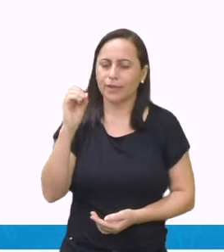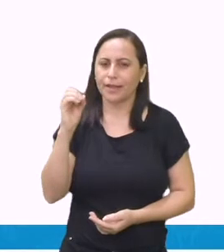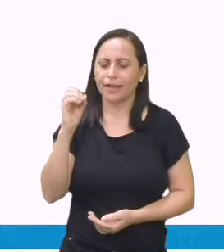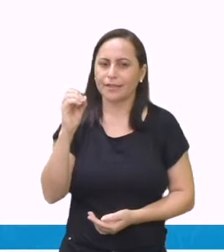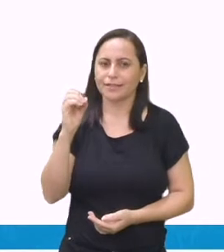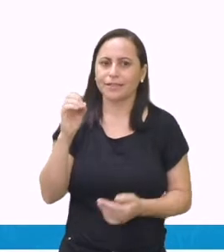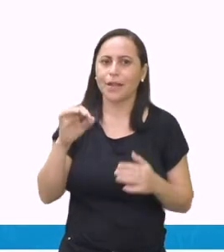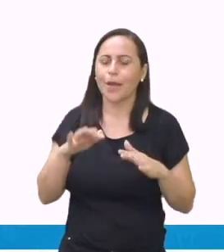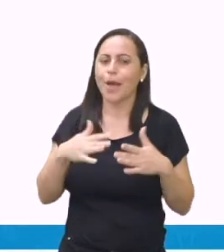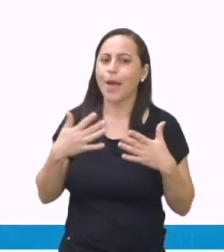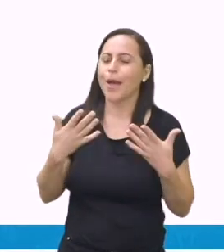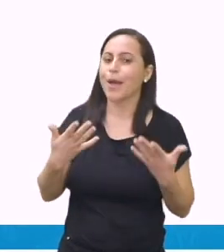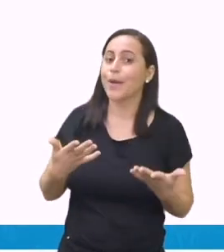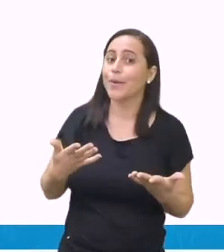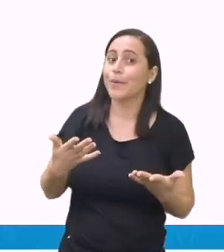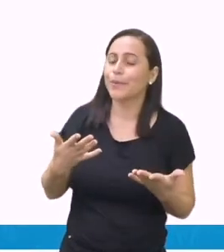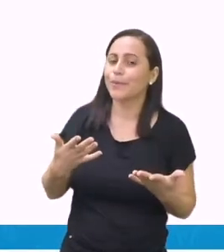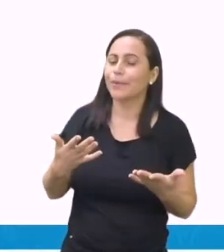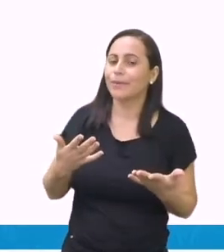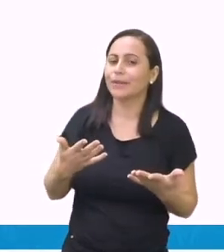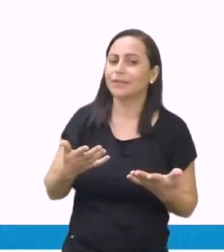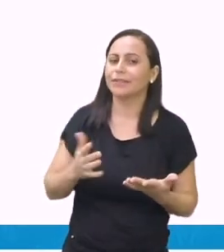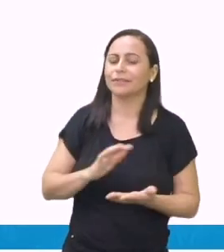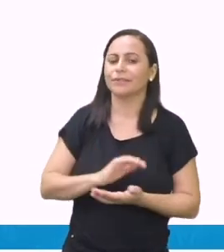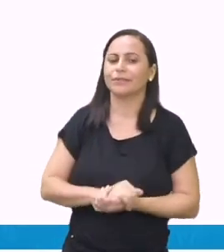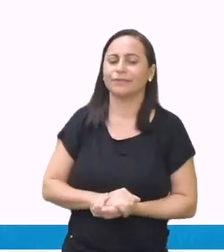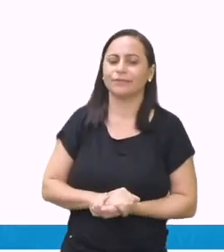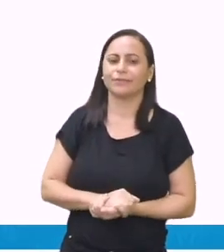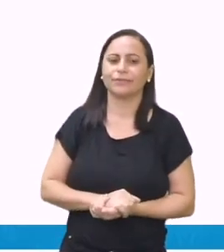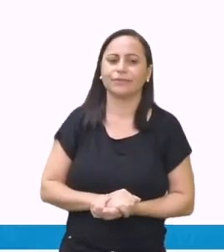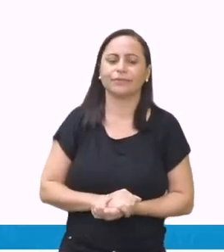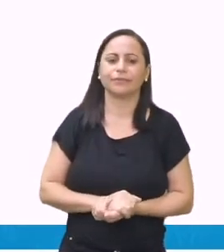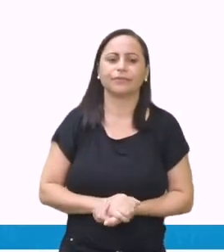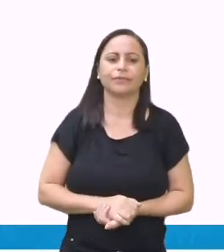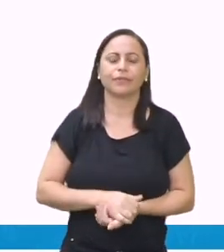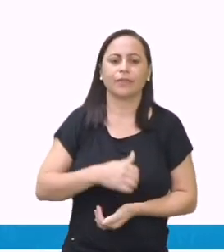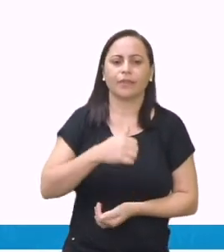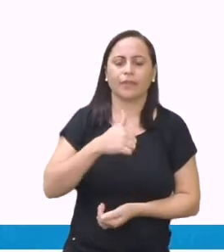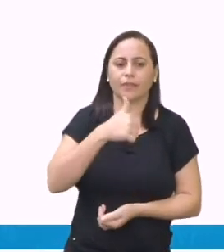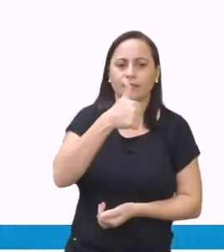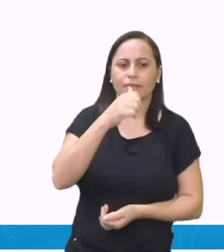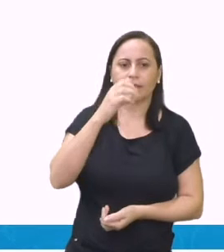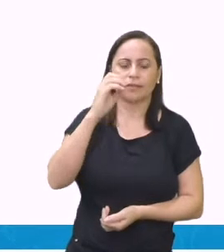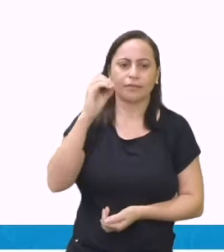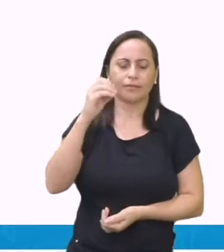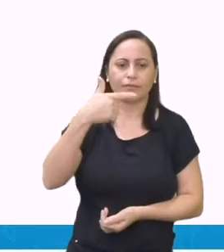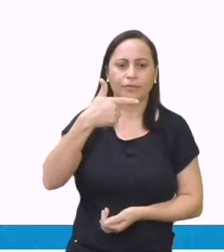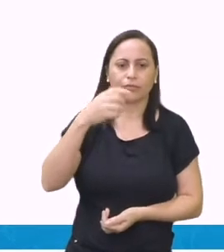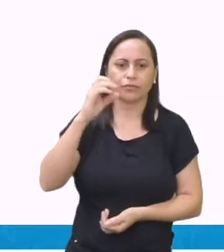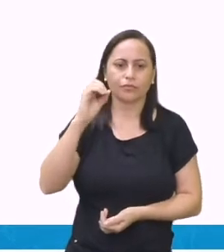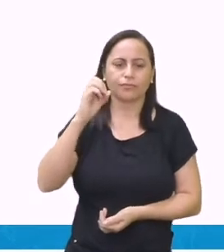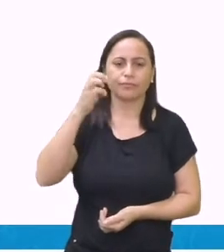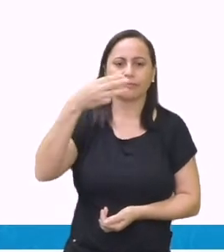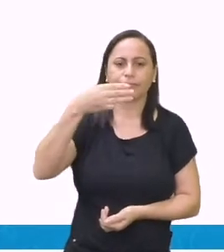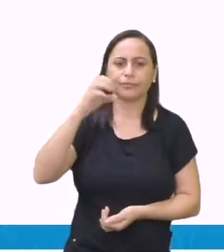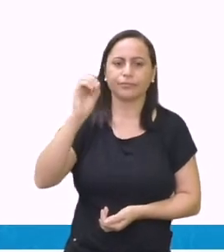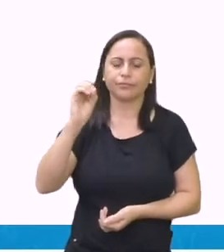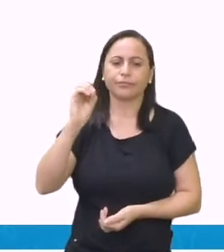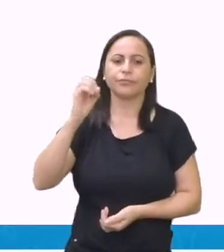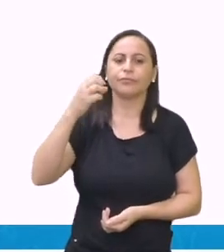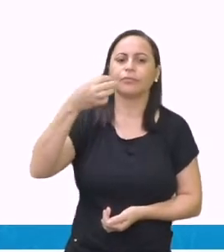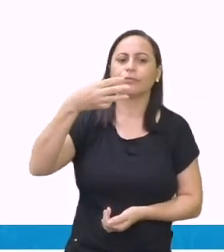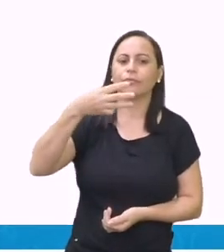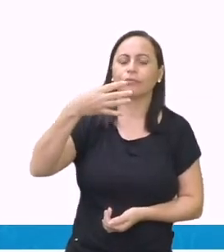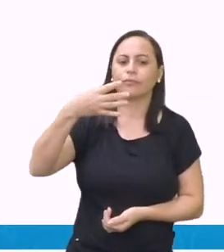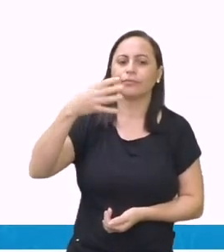Professora, eu tenho então 5 dezenas. Isso aí. Vamos contar, ó. 10, 20,